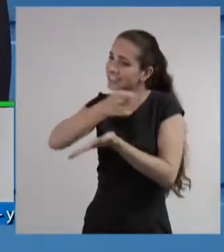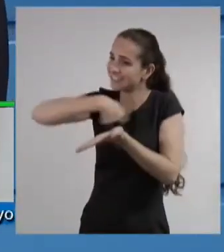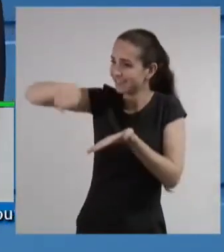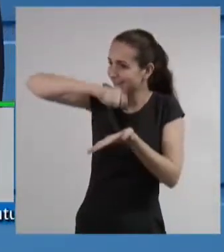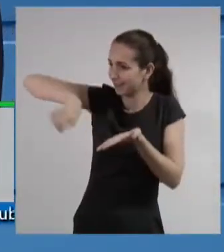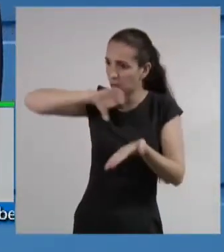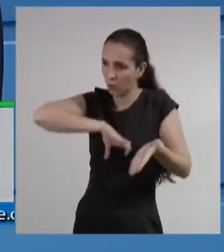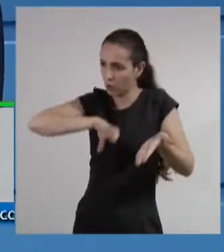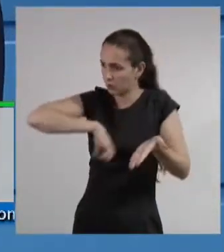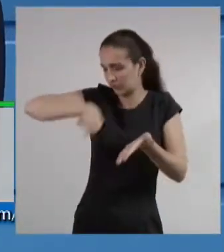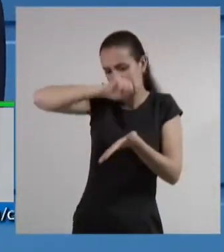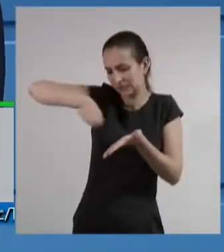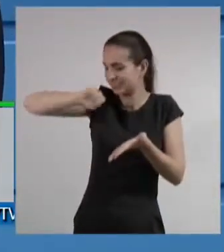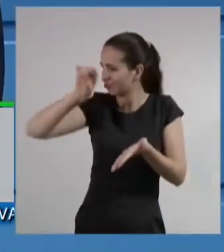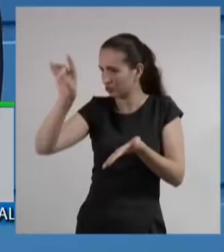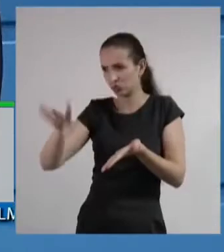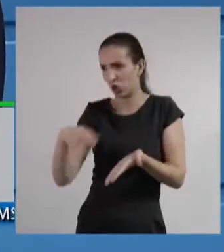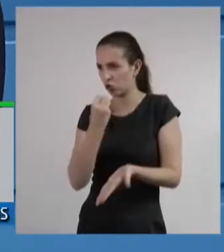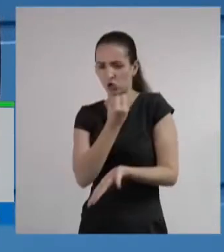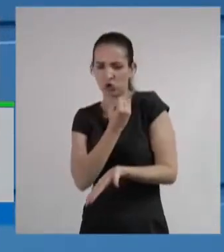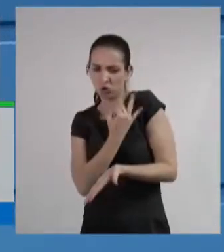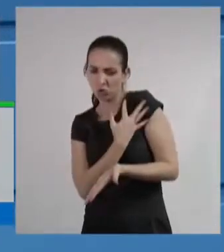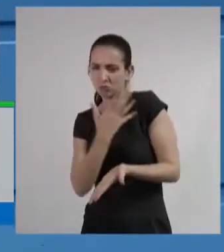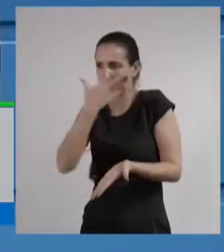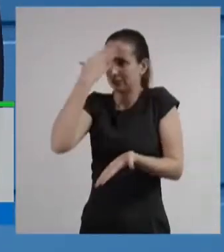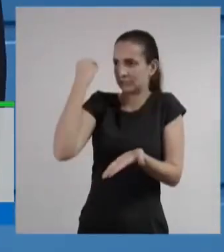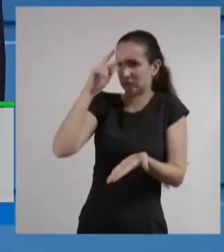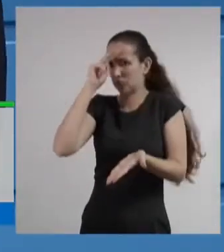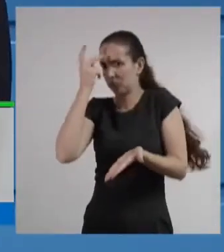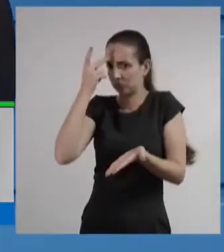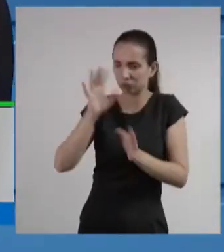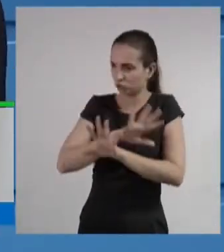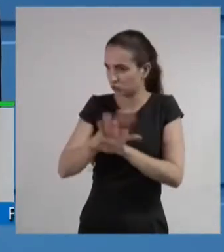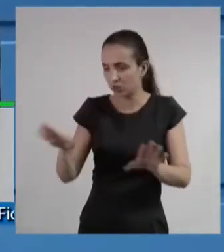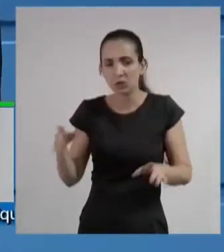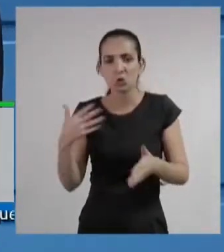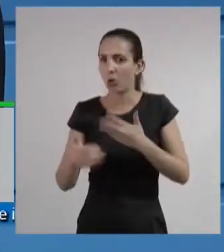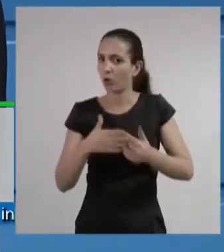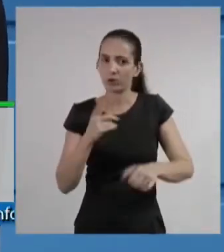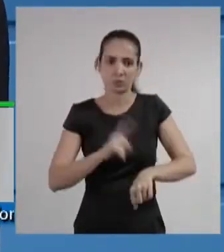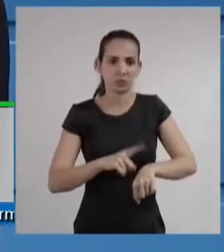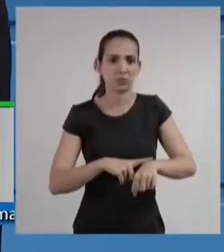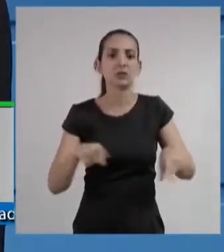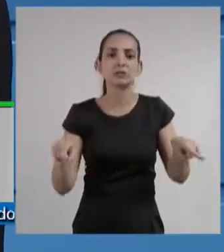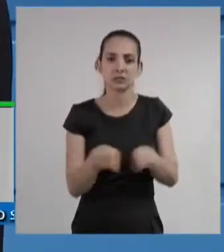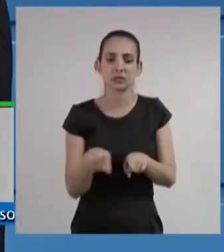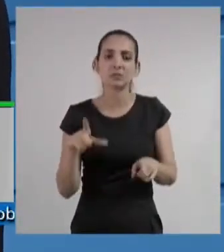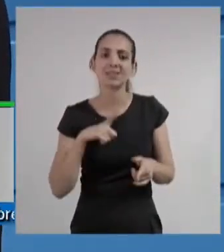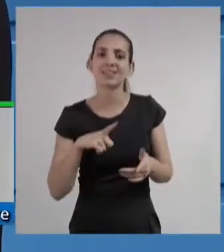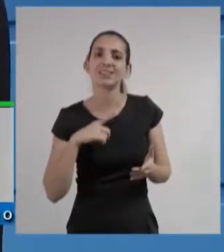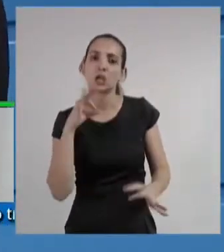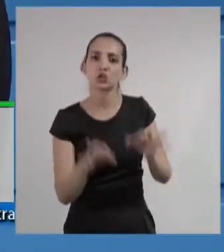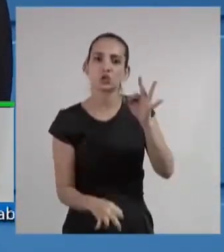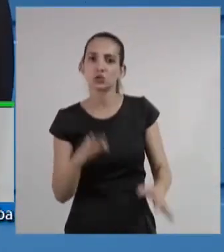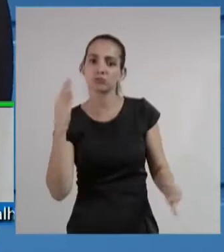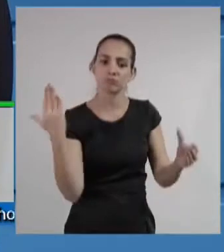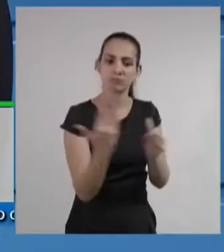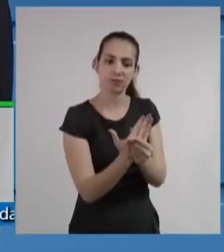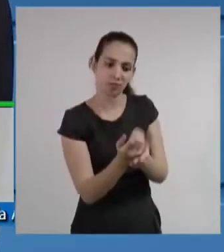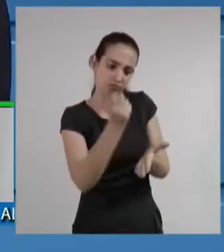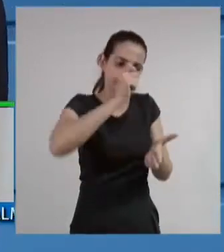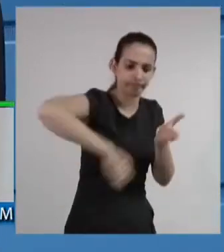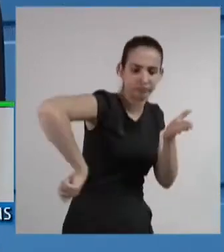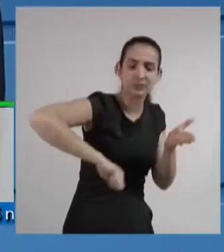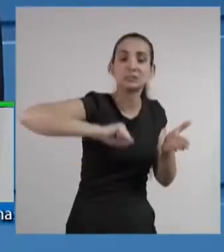redação ele pode ser corrigido a qualquer momento, não é? Inclusive em sentenças judiciais, quando